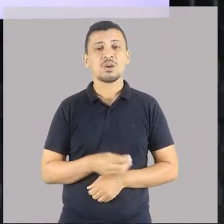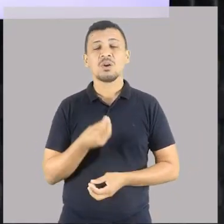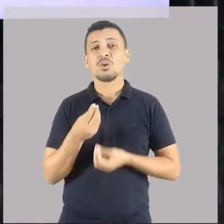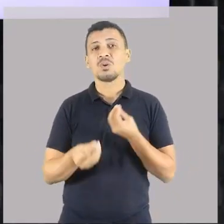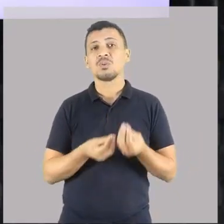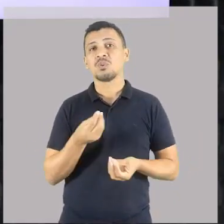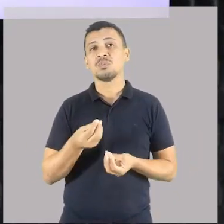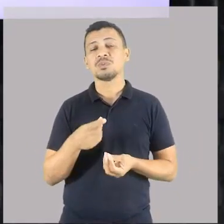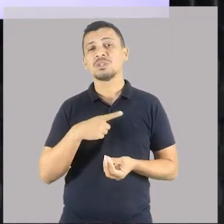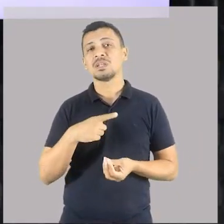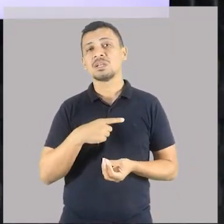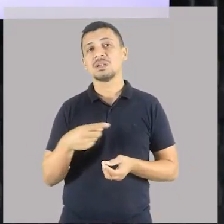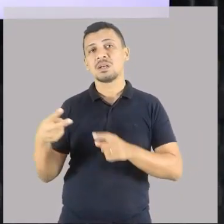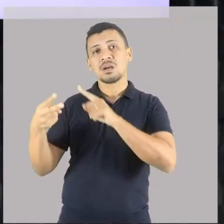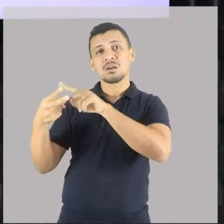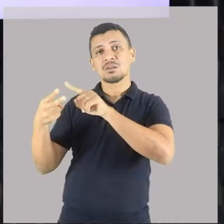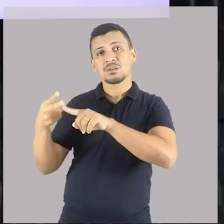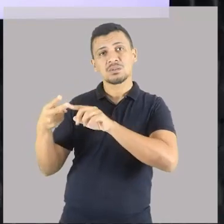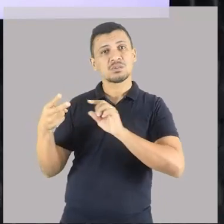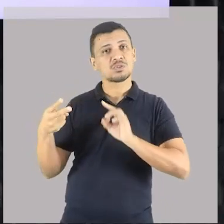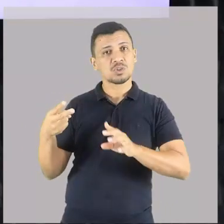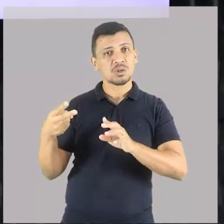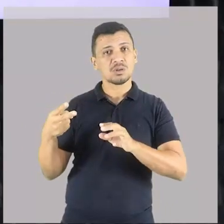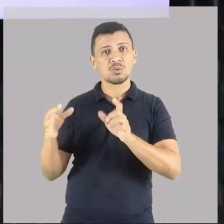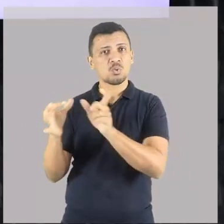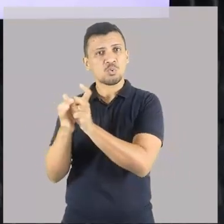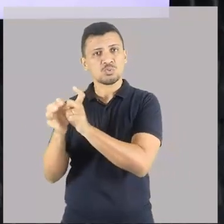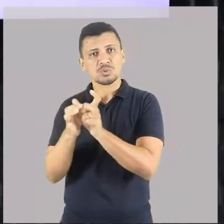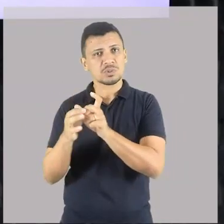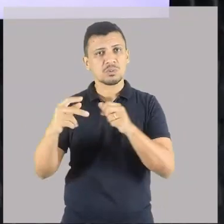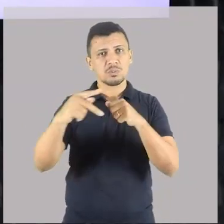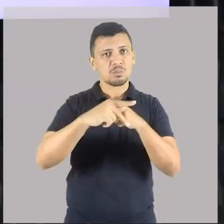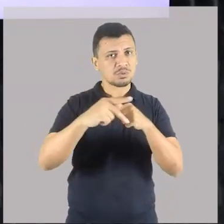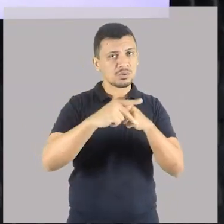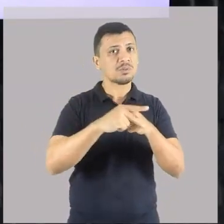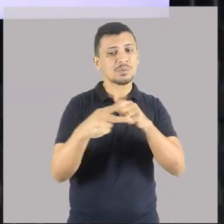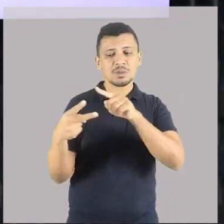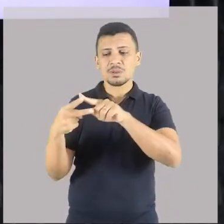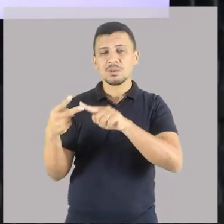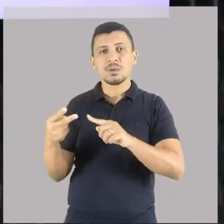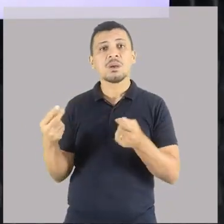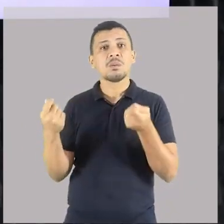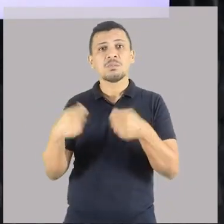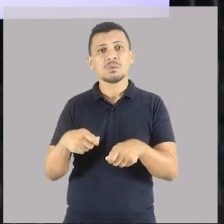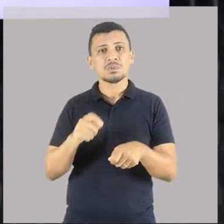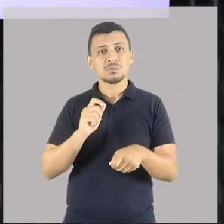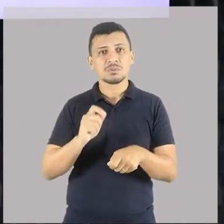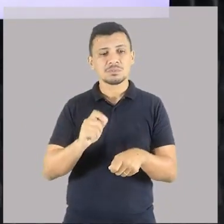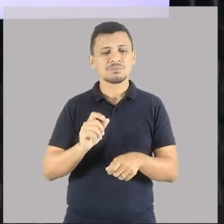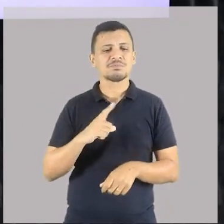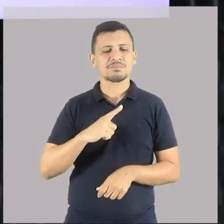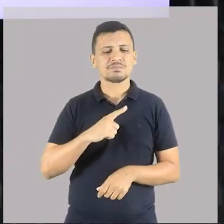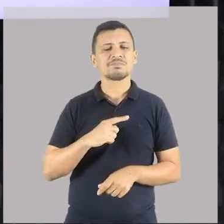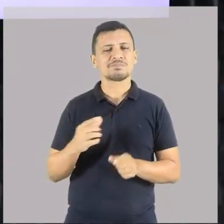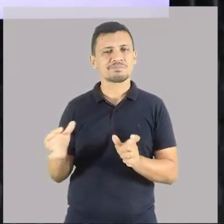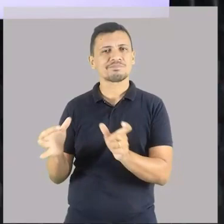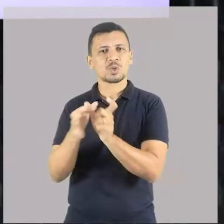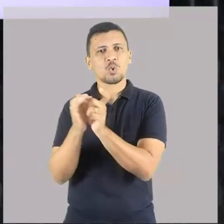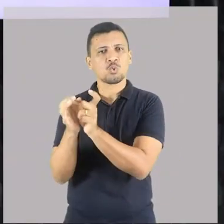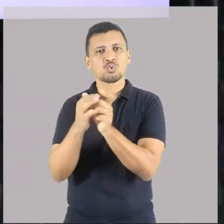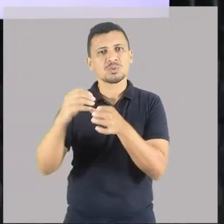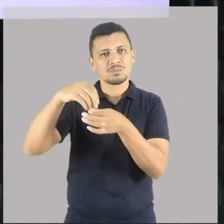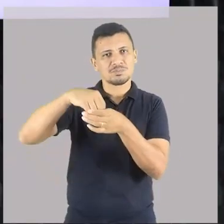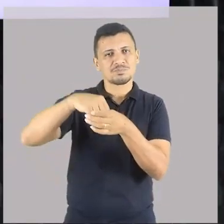de conjunção integrante e pronome relativo, eu já vou ter aí a possibilidade de ser conjunção integrante, tá? E se é